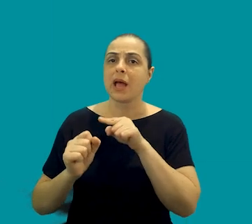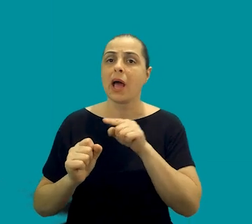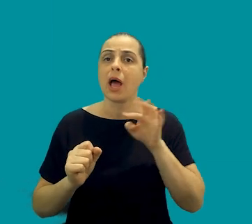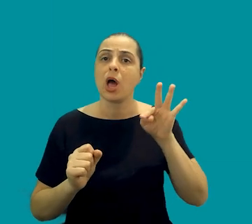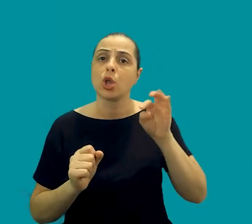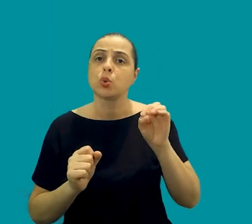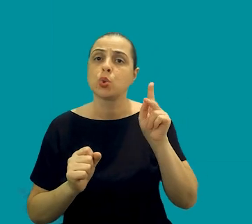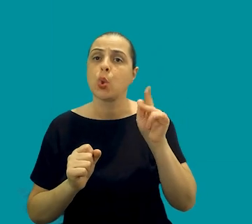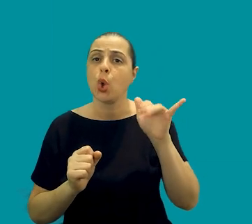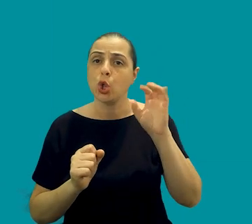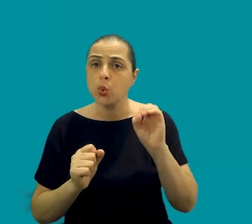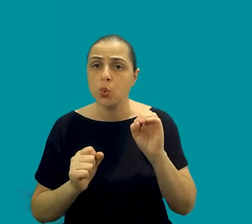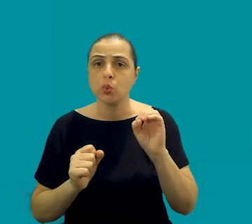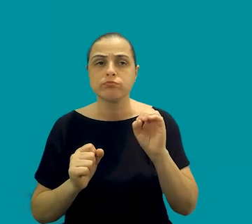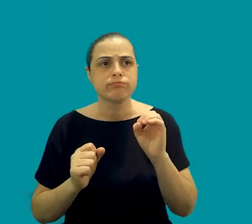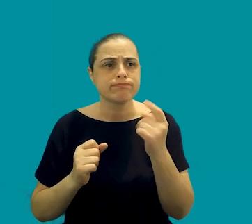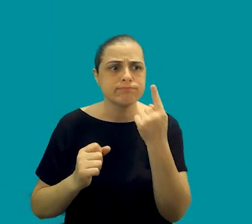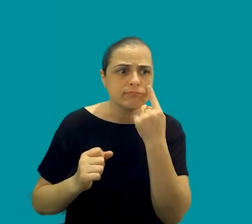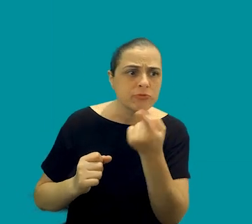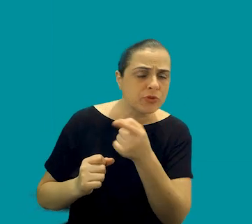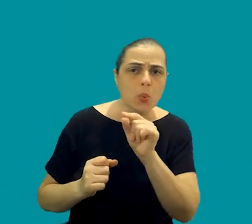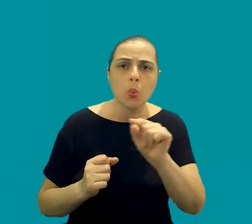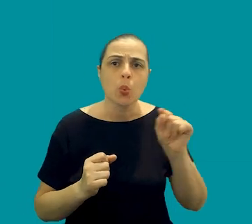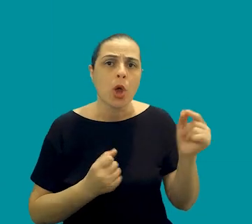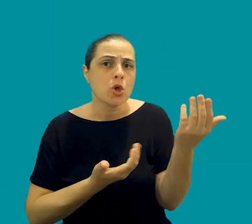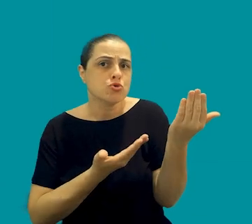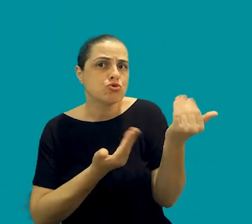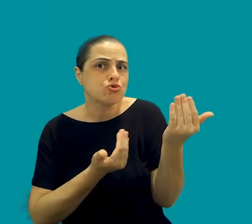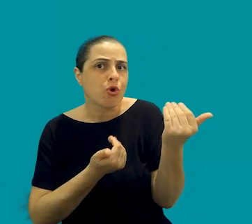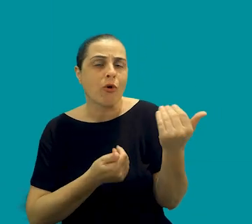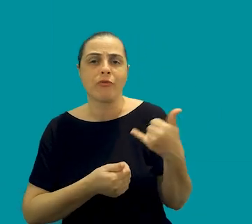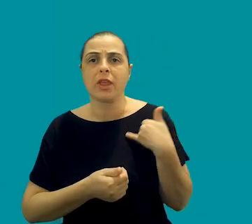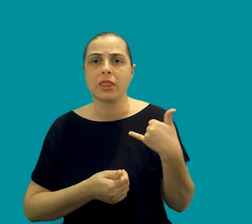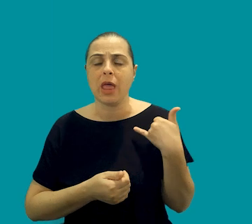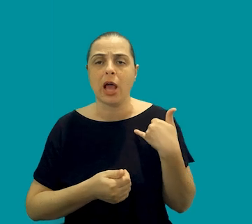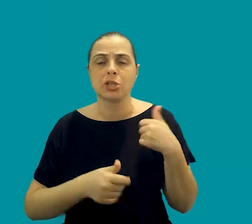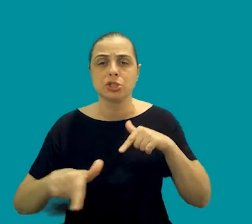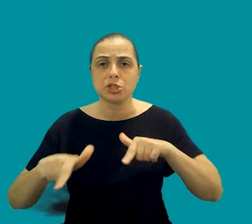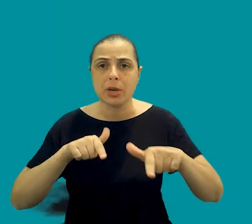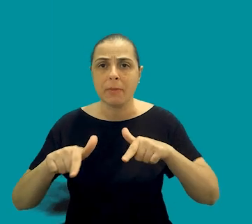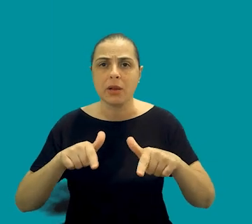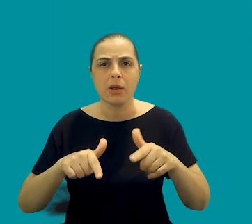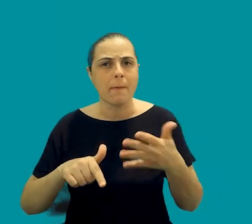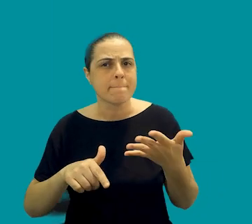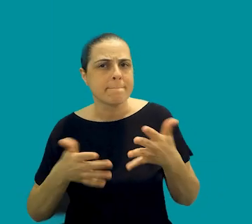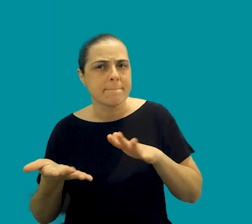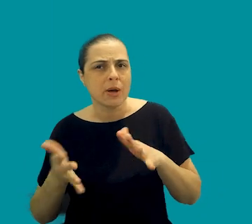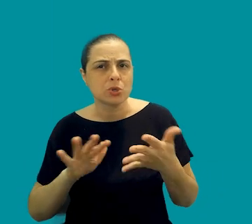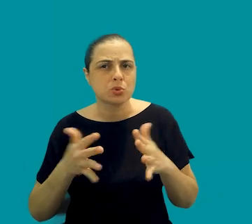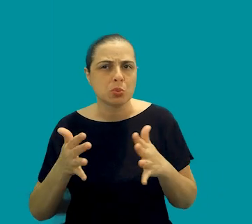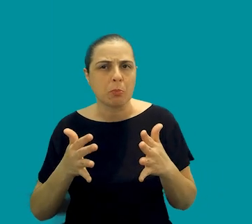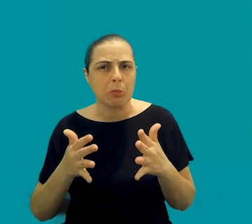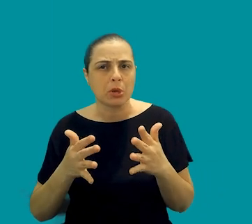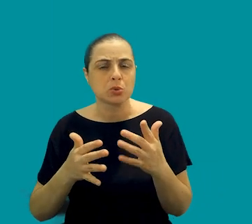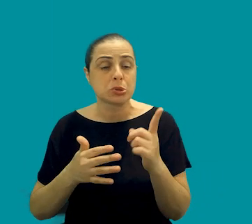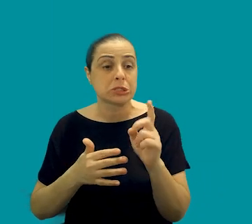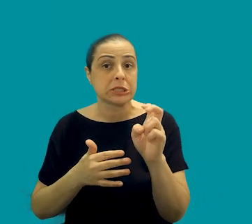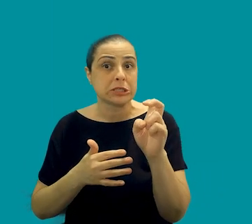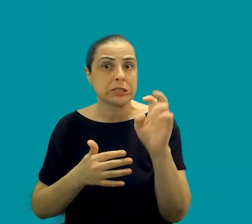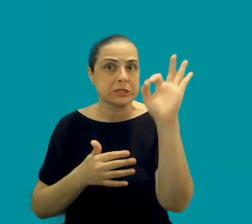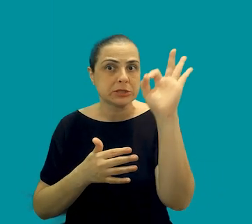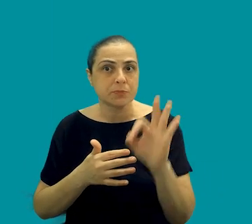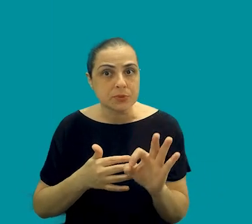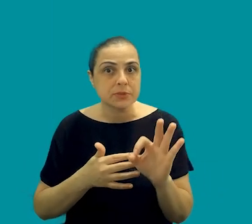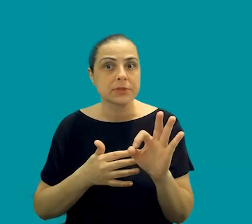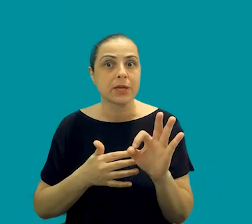os nossos públicos, os jovens em idade de trabalhar, para serem inseridos no mercado de trabalho, por volta de 15%